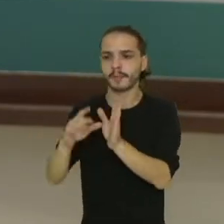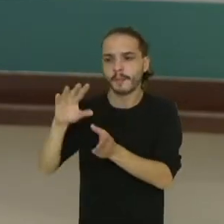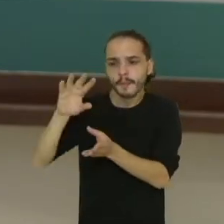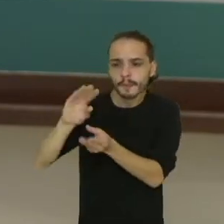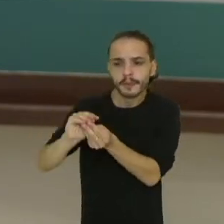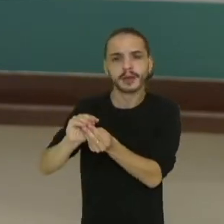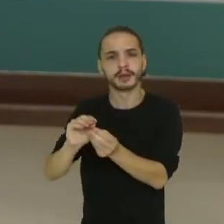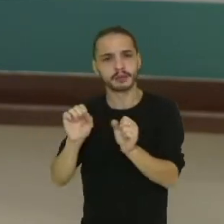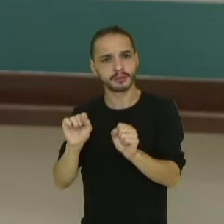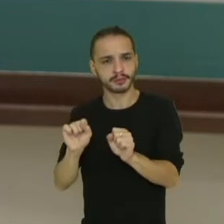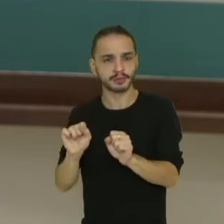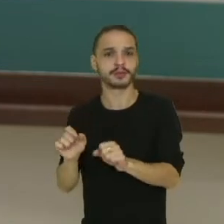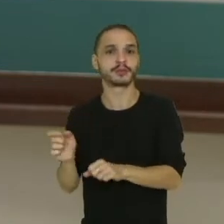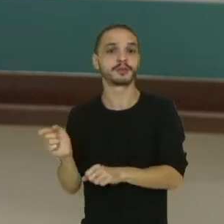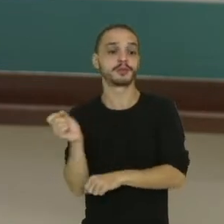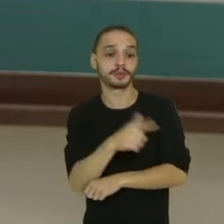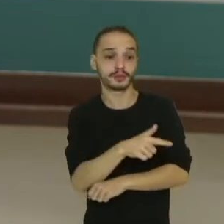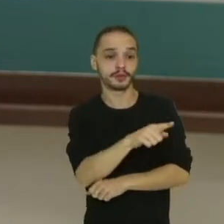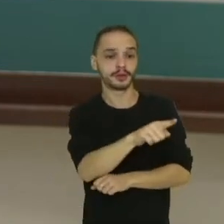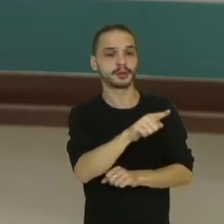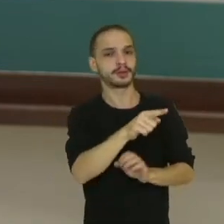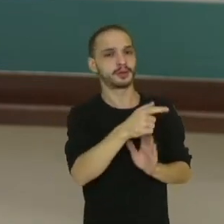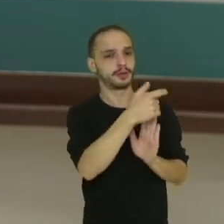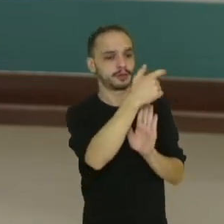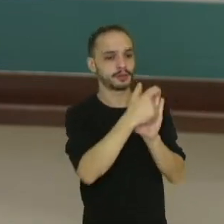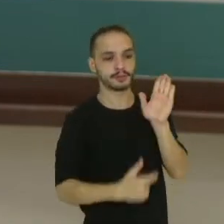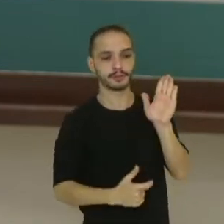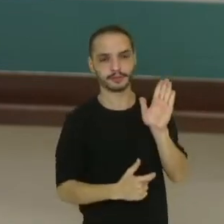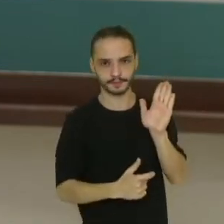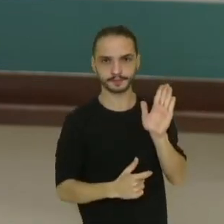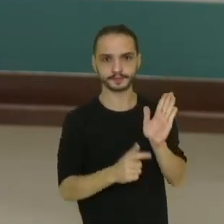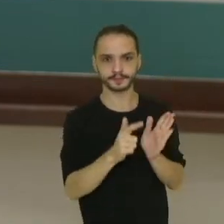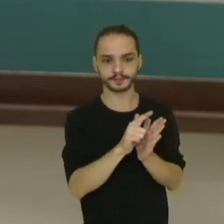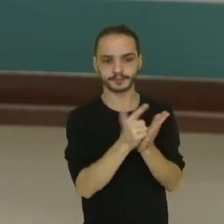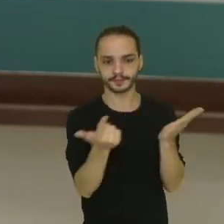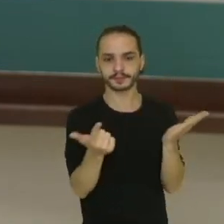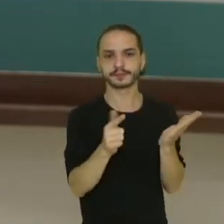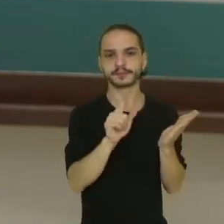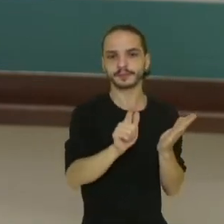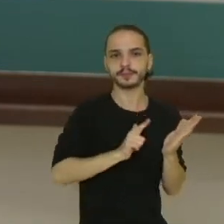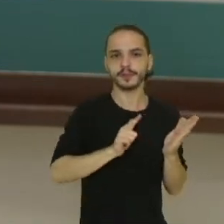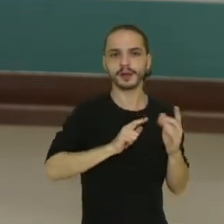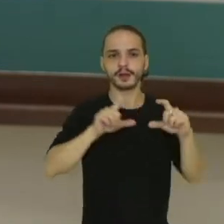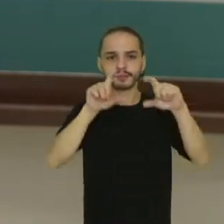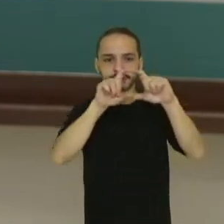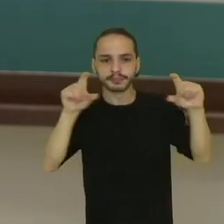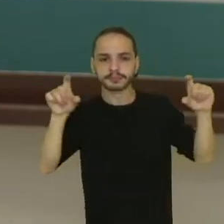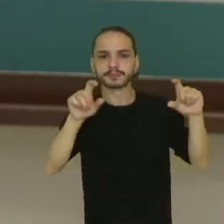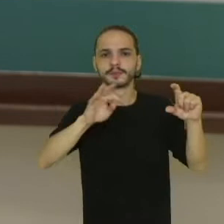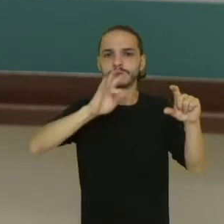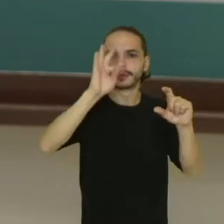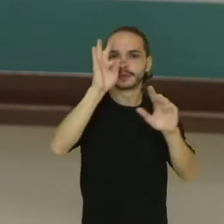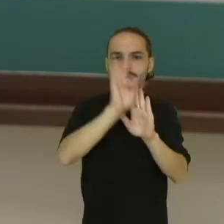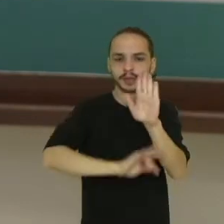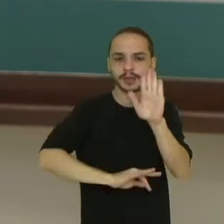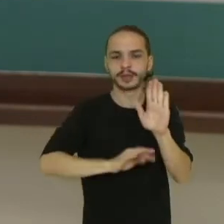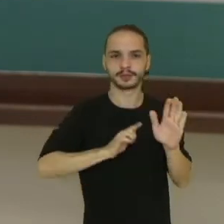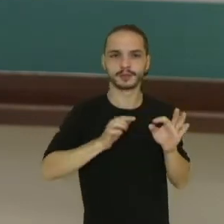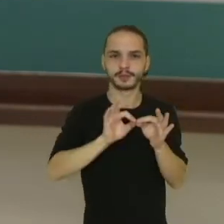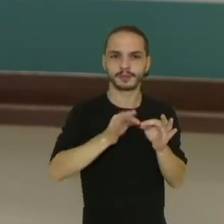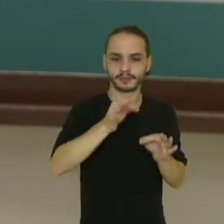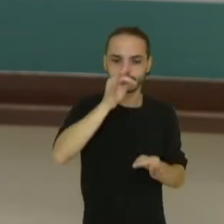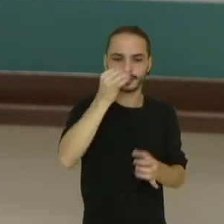divulgada, ao passo que a reportagem ela apresenta às vezes outros subtítulos, né, traz um volume maior